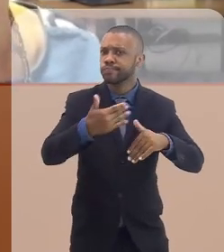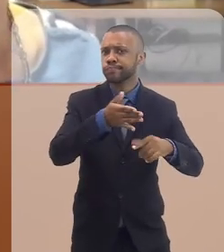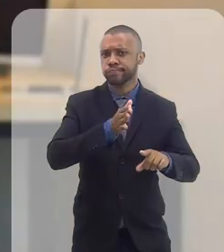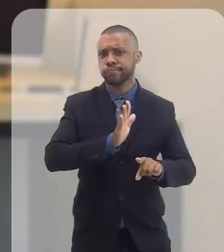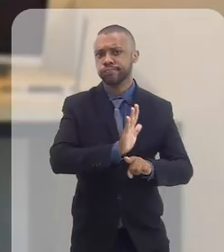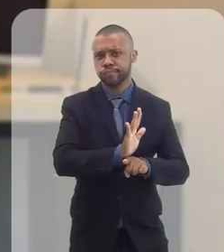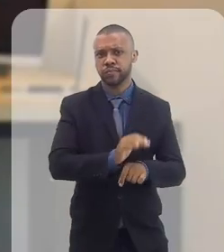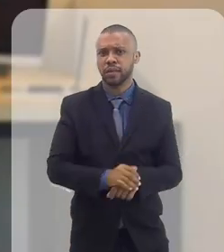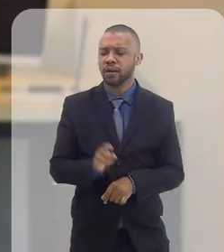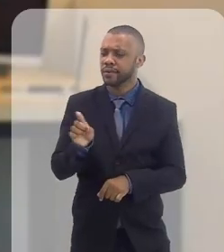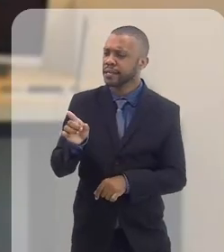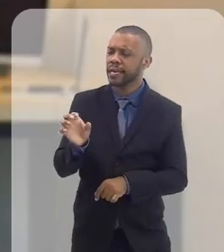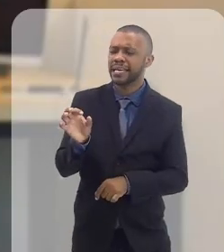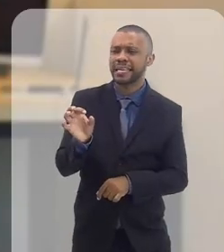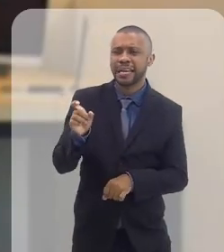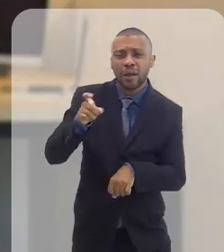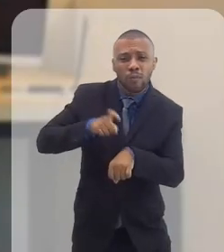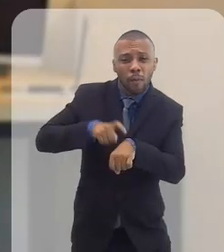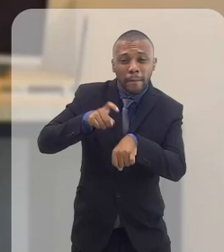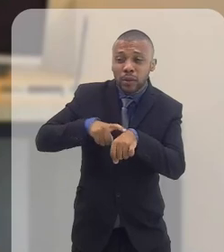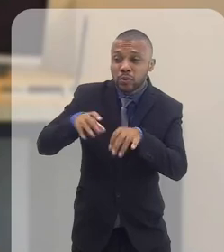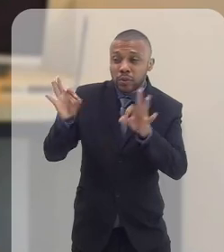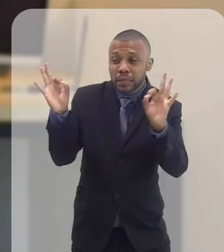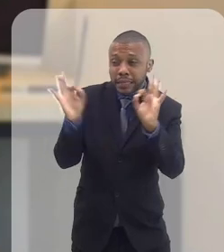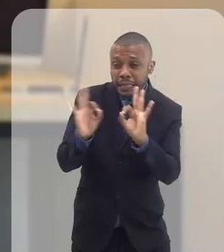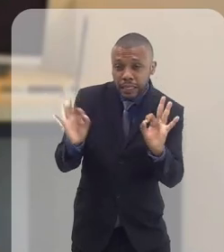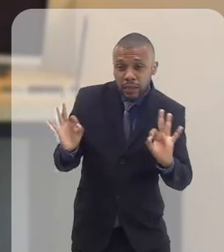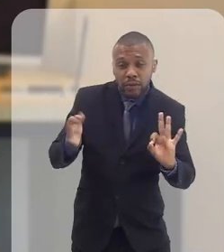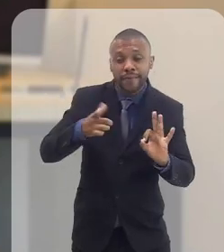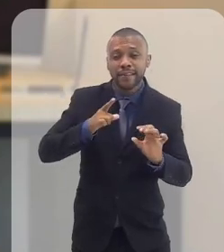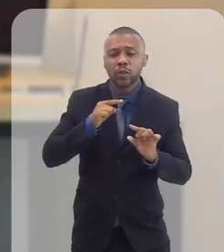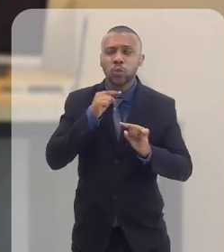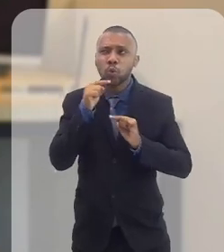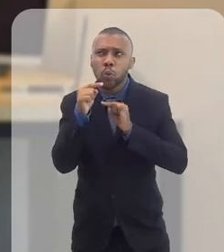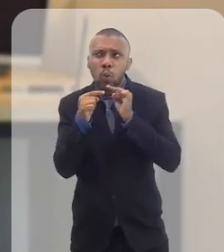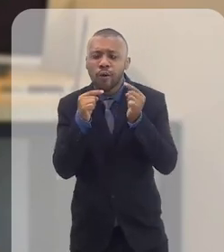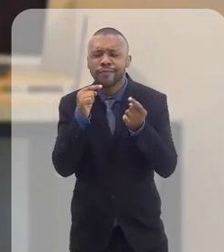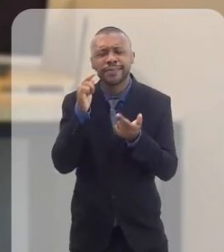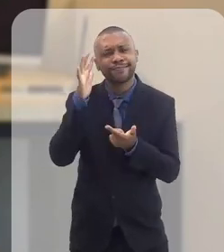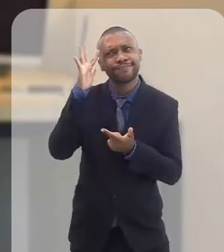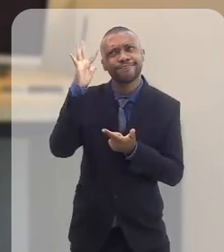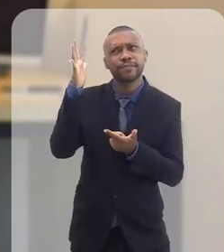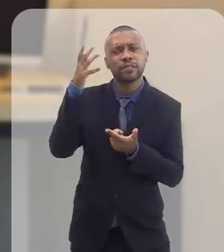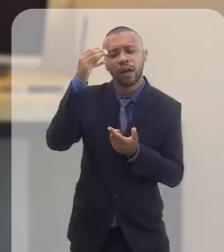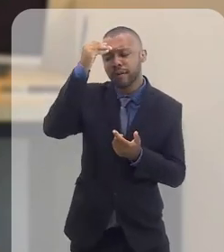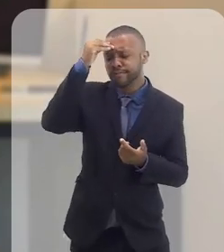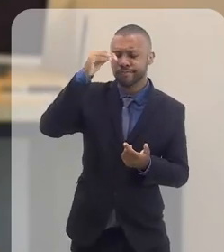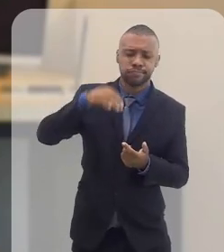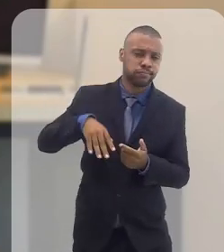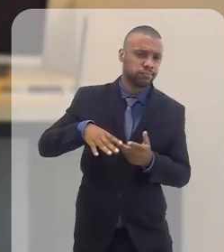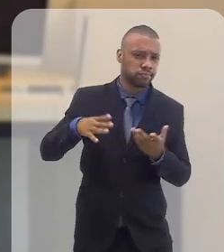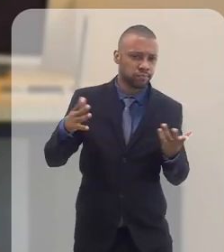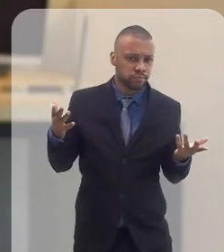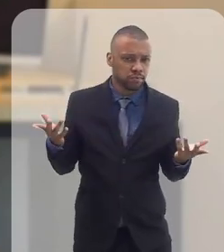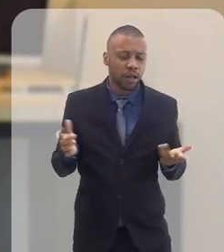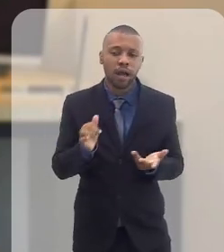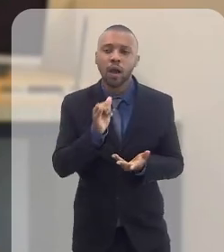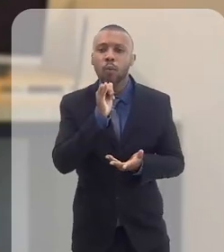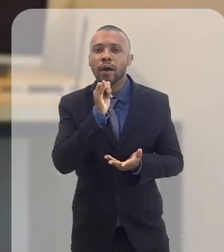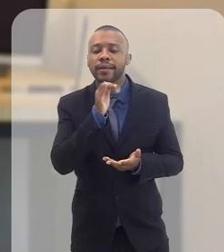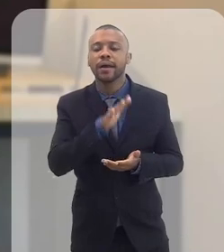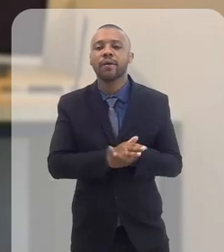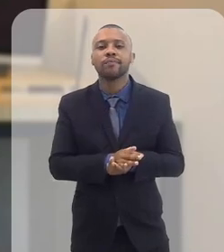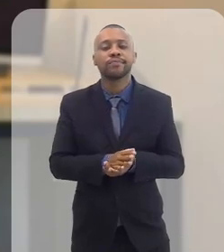contribuindo. E você em nenhum momento teve dúvidas ou pensou em desistir, por